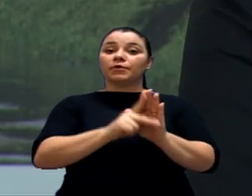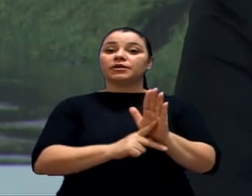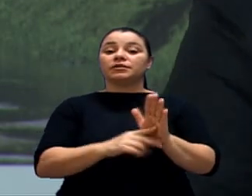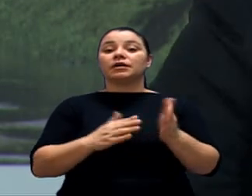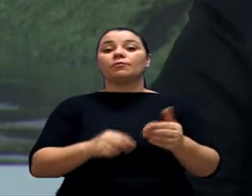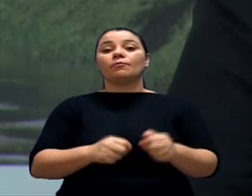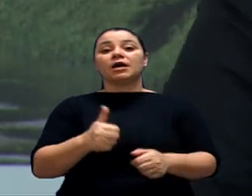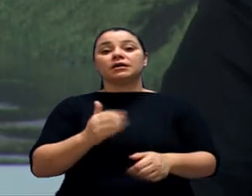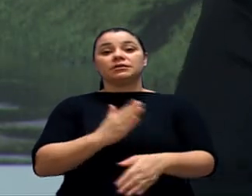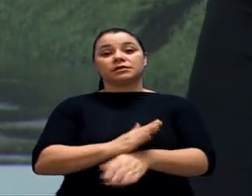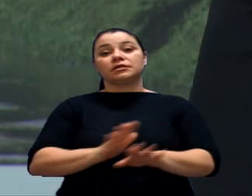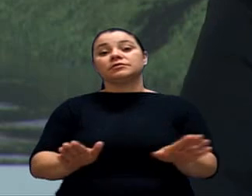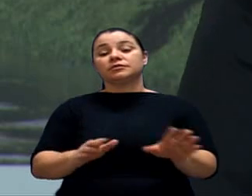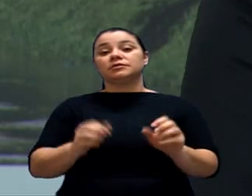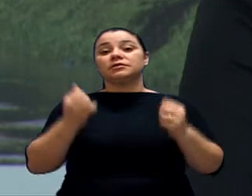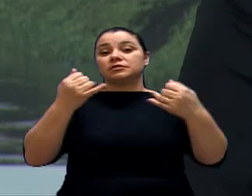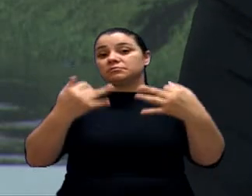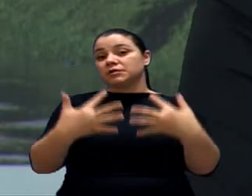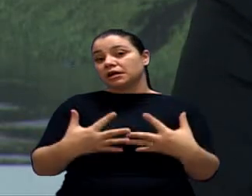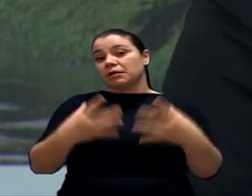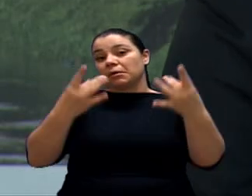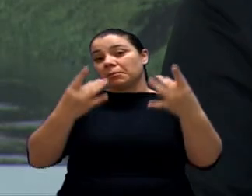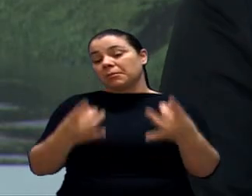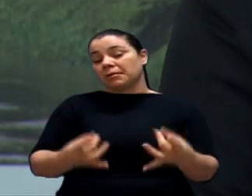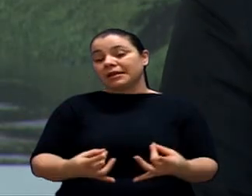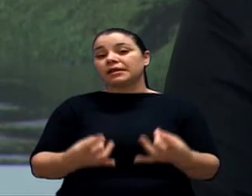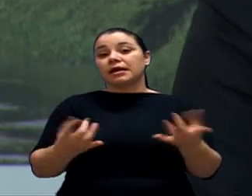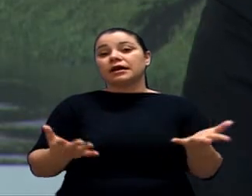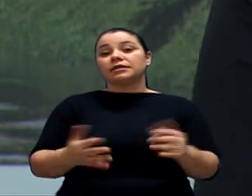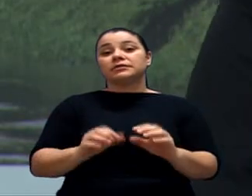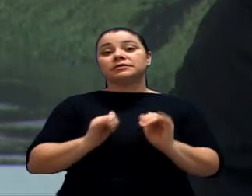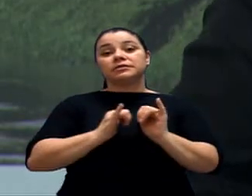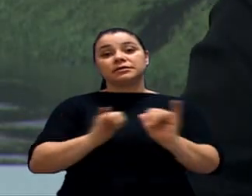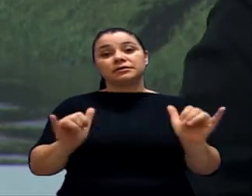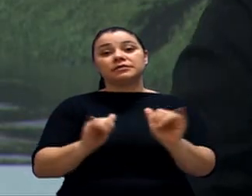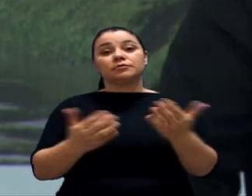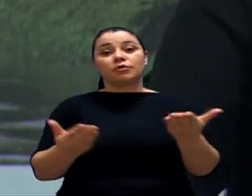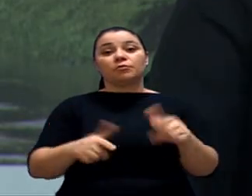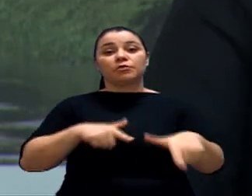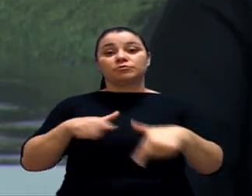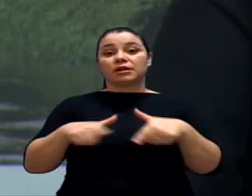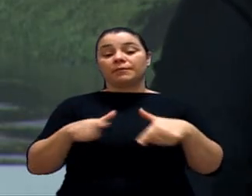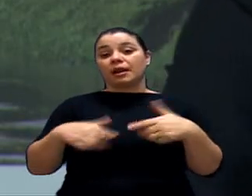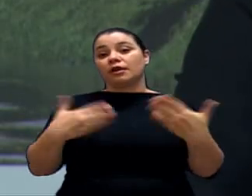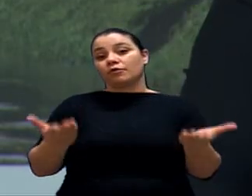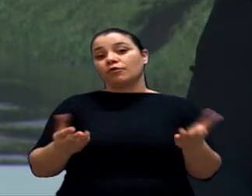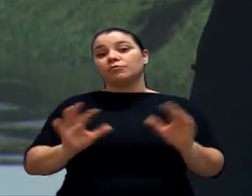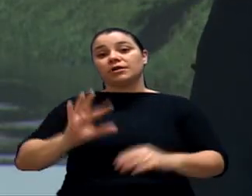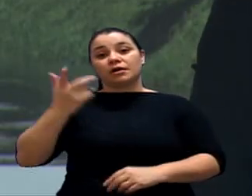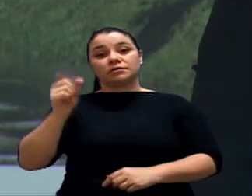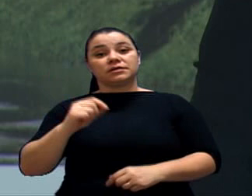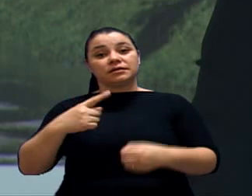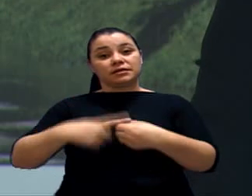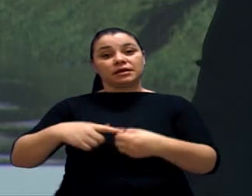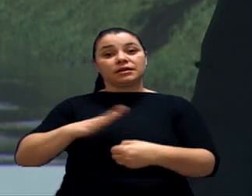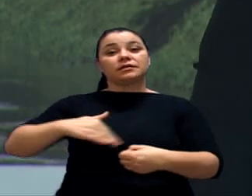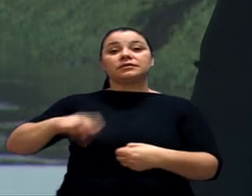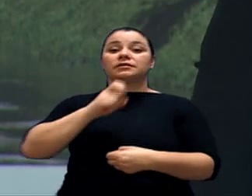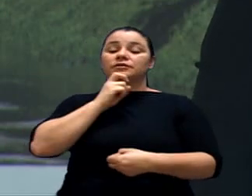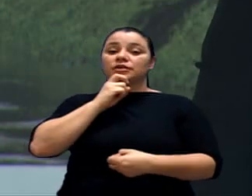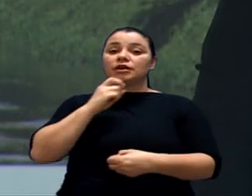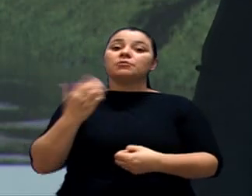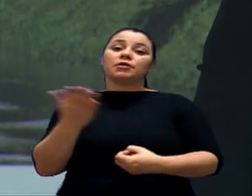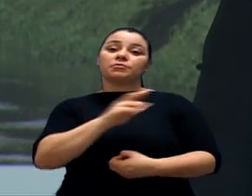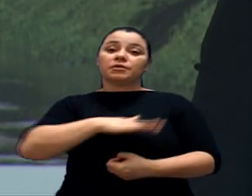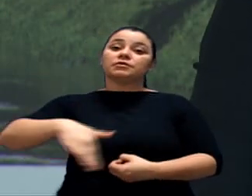aqui, passando e dando, né, satisfação do trabalho do Legislativo dentro aqui do município de Sorocaba. Então, é para isso,